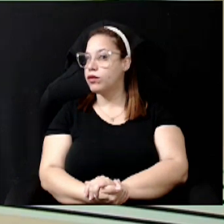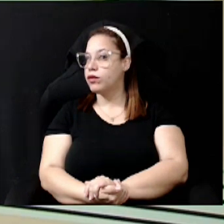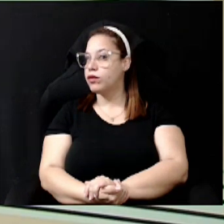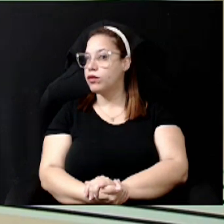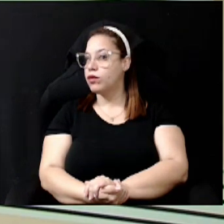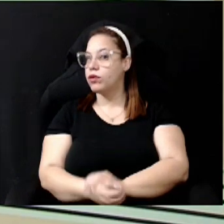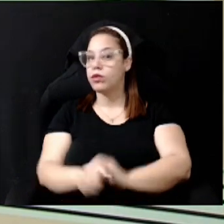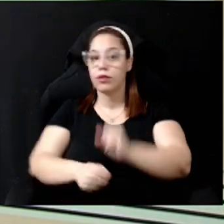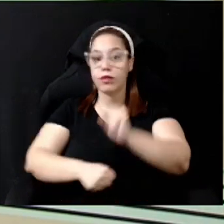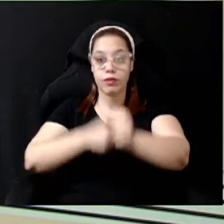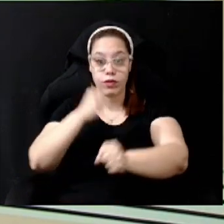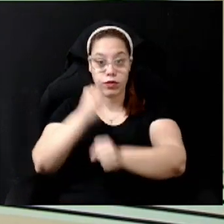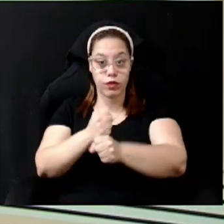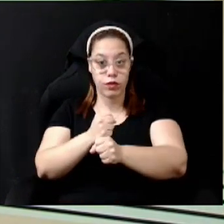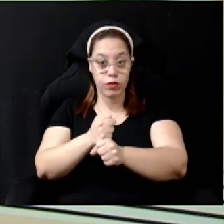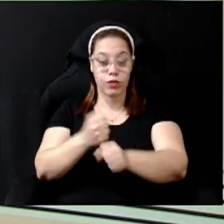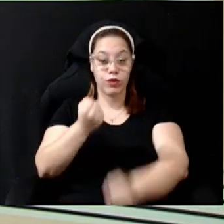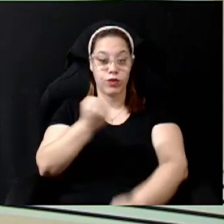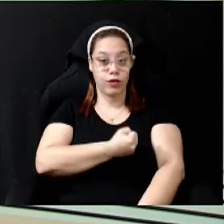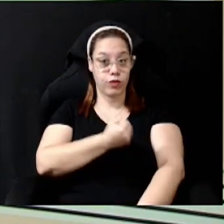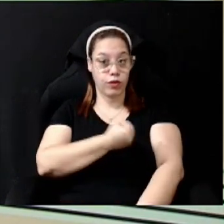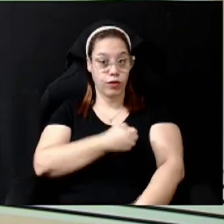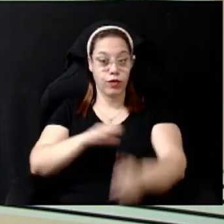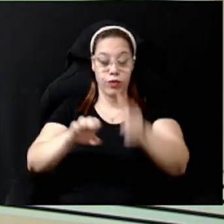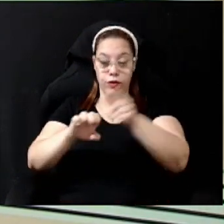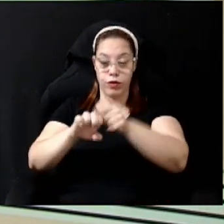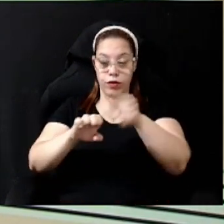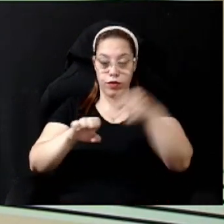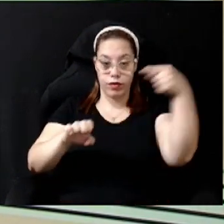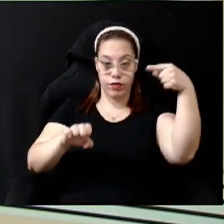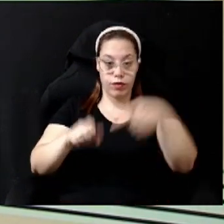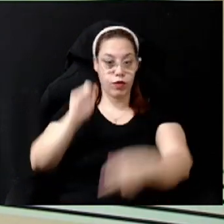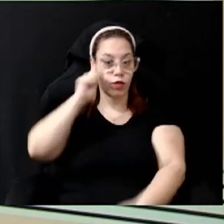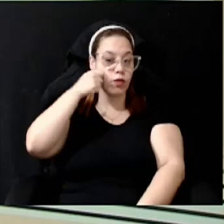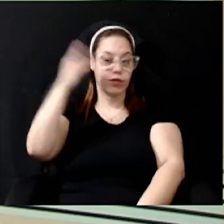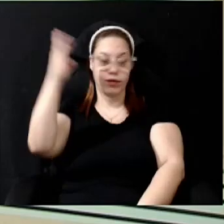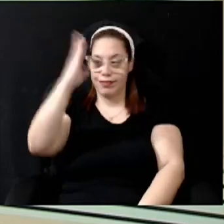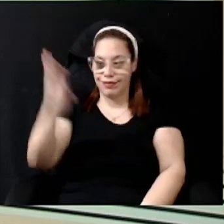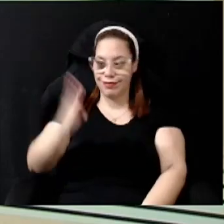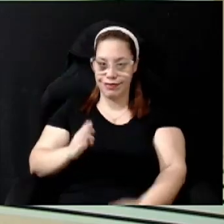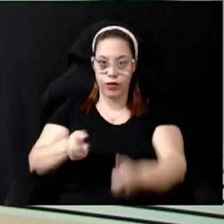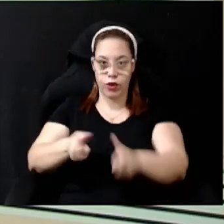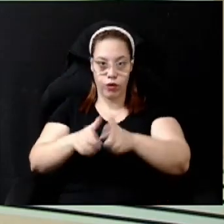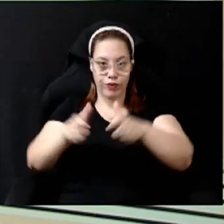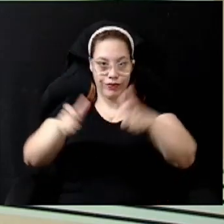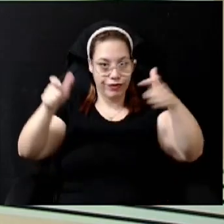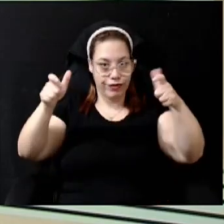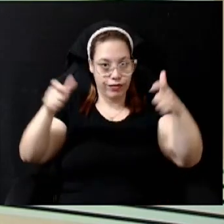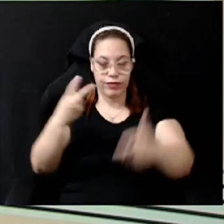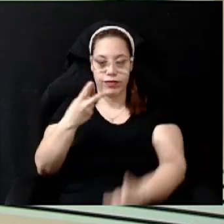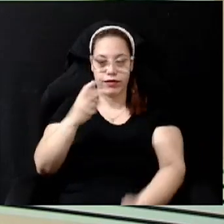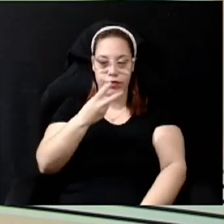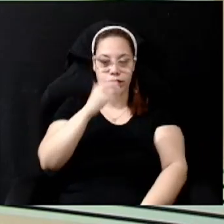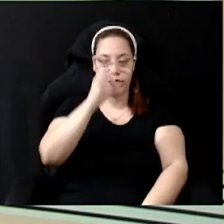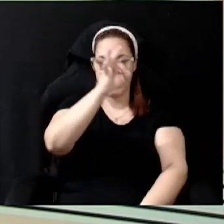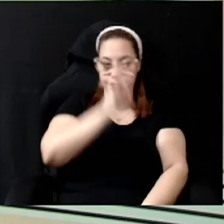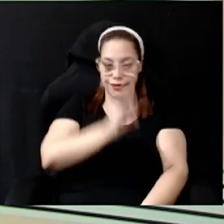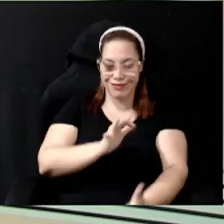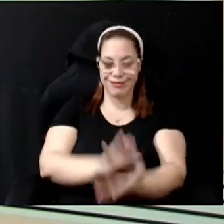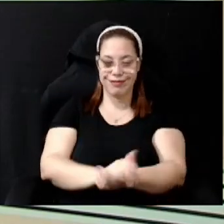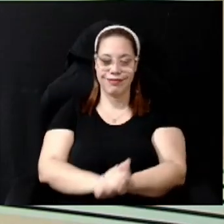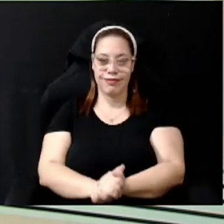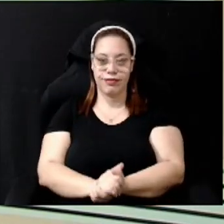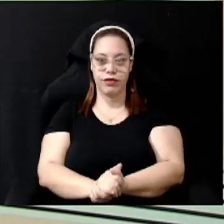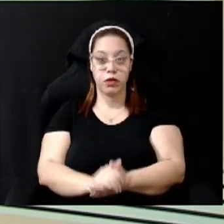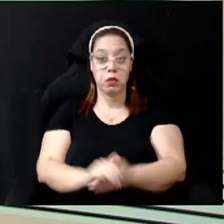Nos últimos anos, o número de empreendedores negros no Brasil aumentou 22%, uma